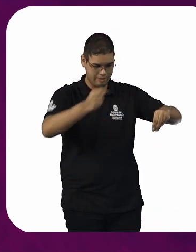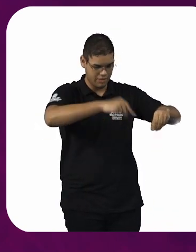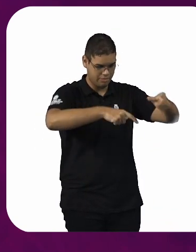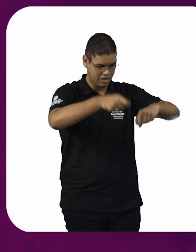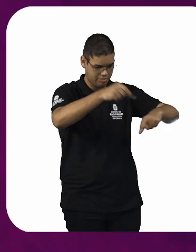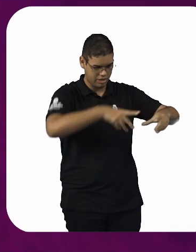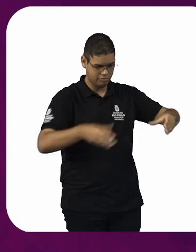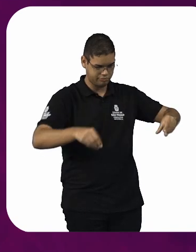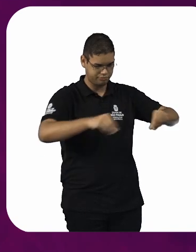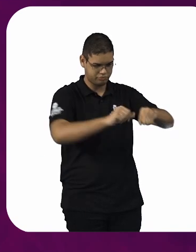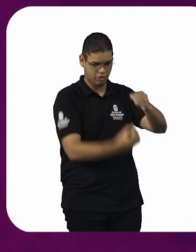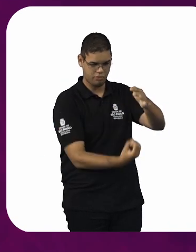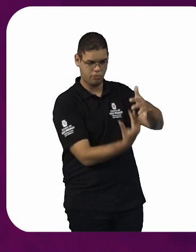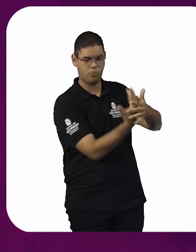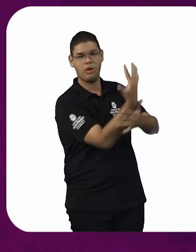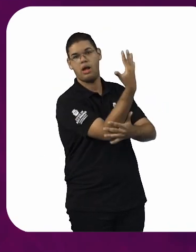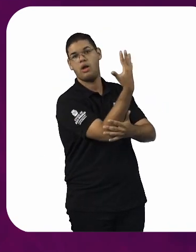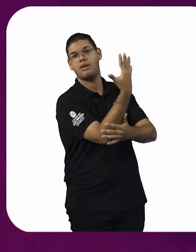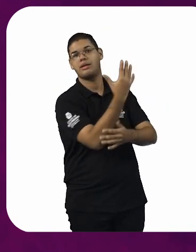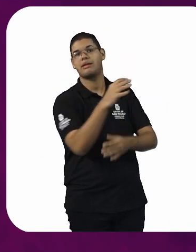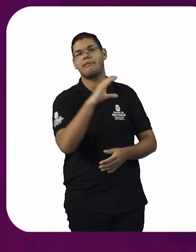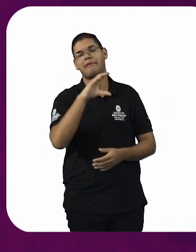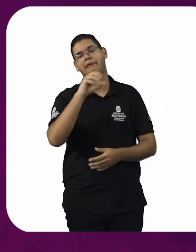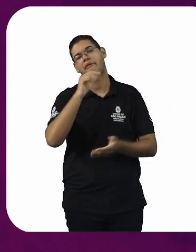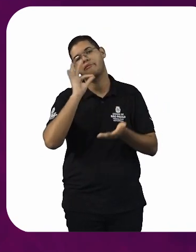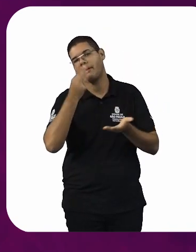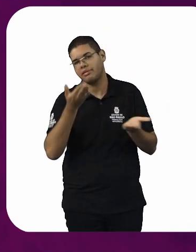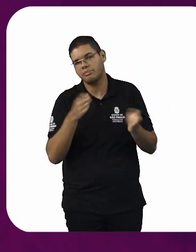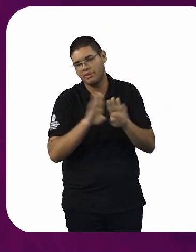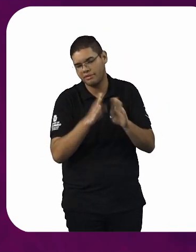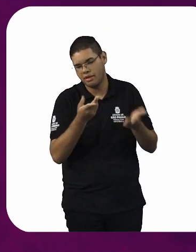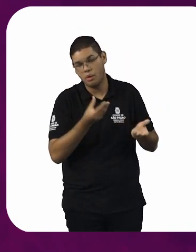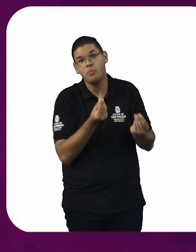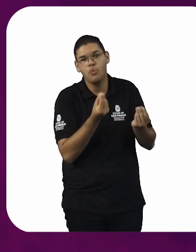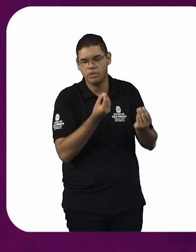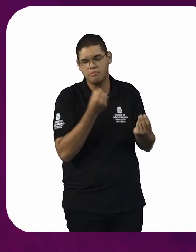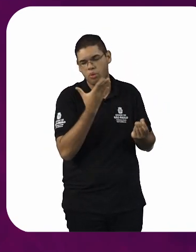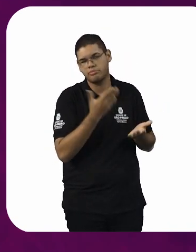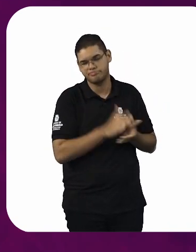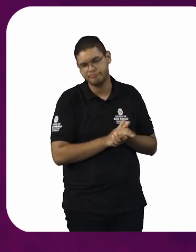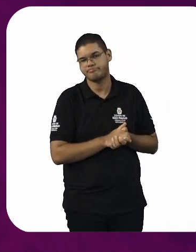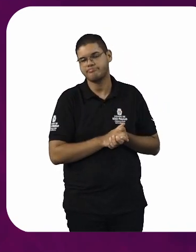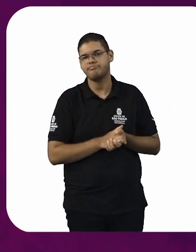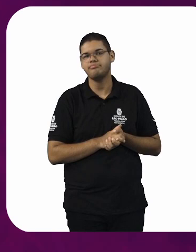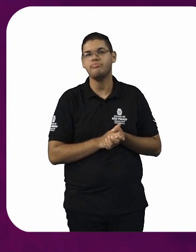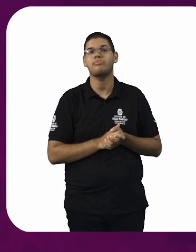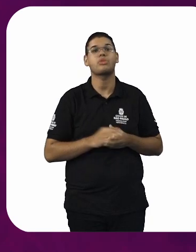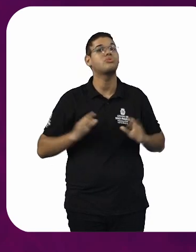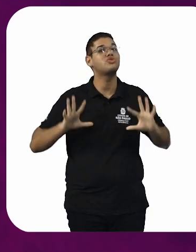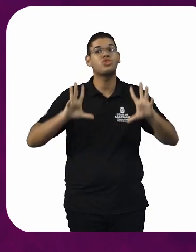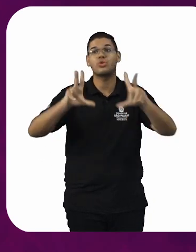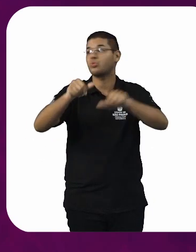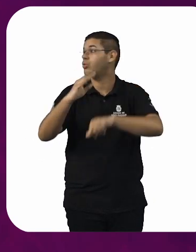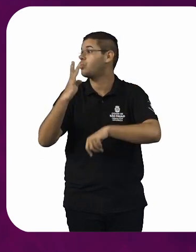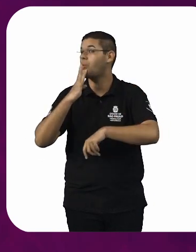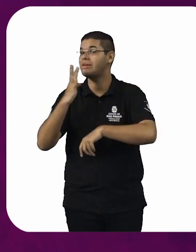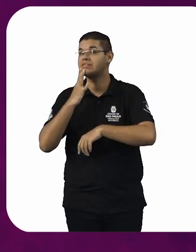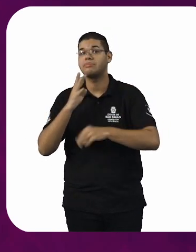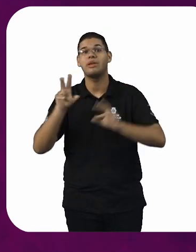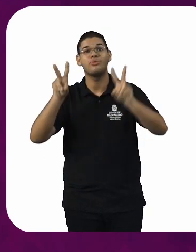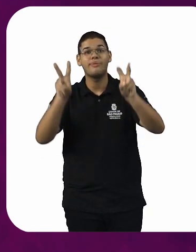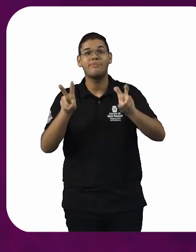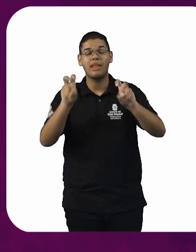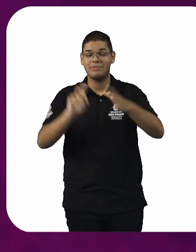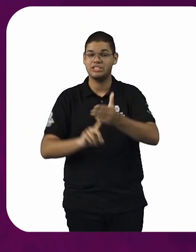conhecimento ali de pessoas negras. Nós não nascemos nos navios negreiros, né? Tinha todo um arcabouço de conhecimento, de tecnologias que nós